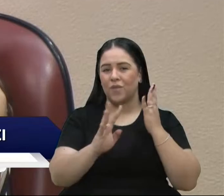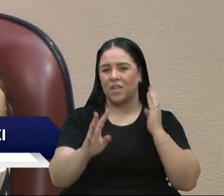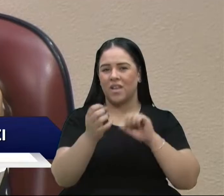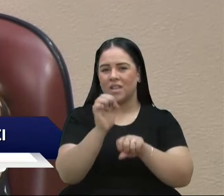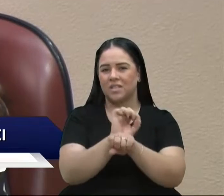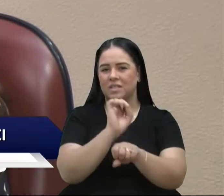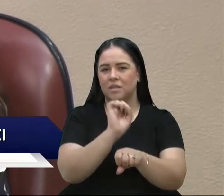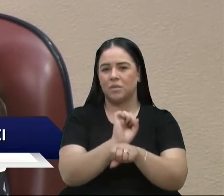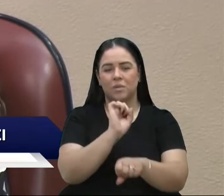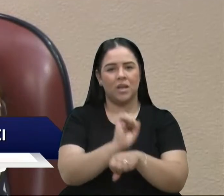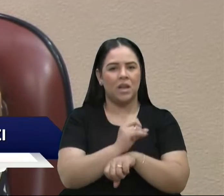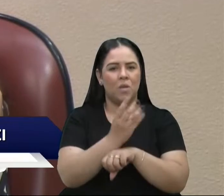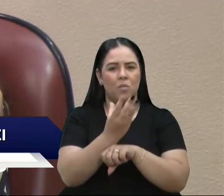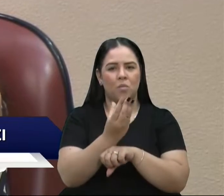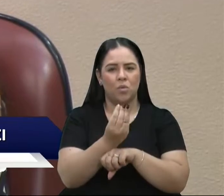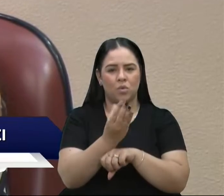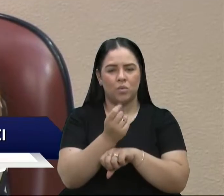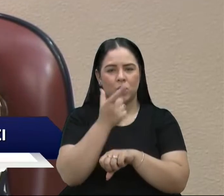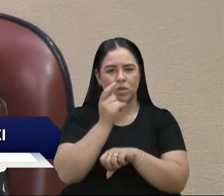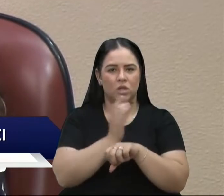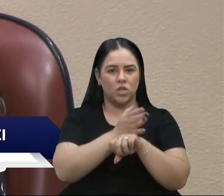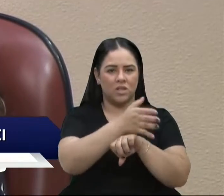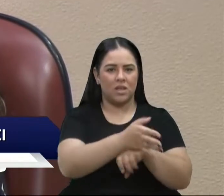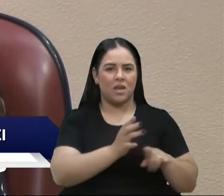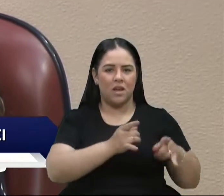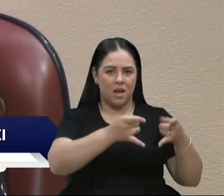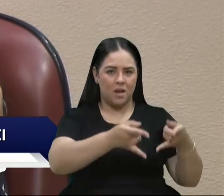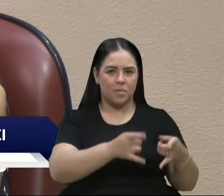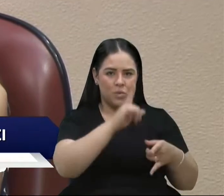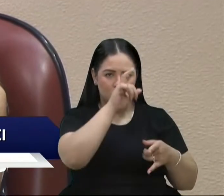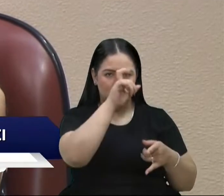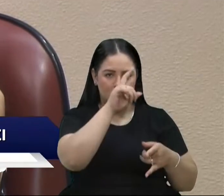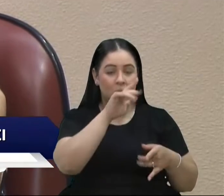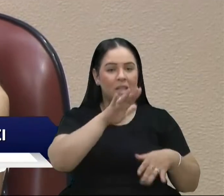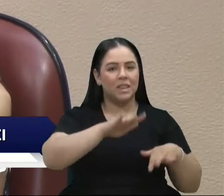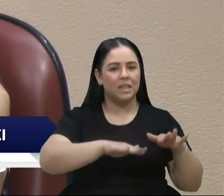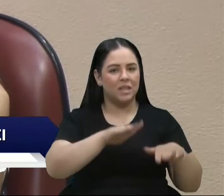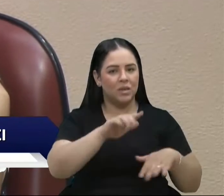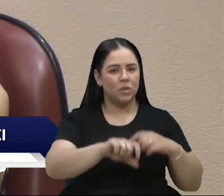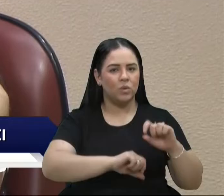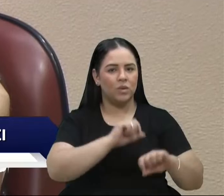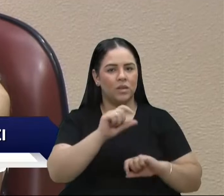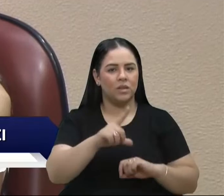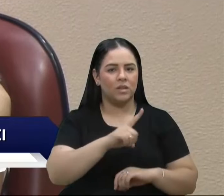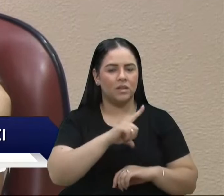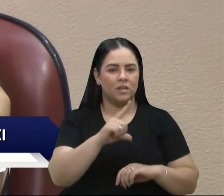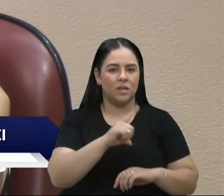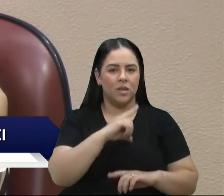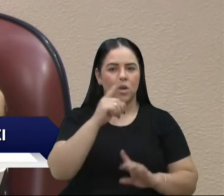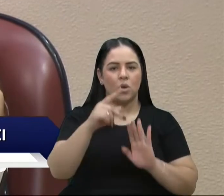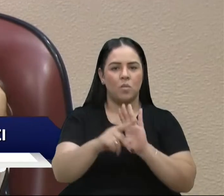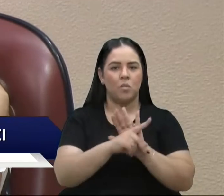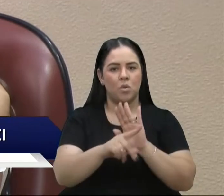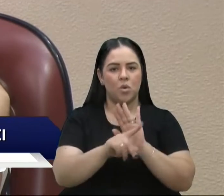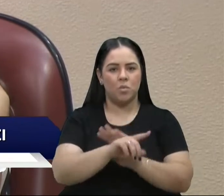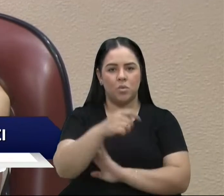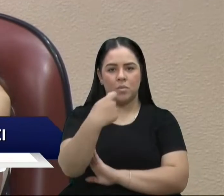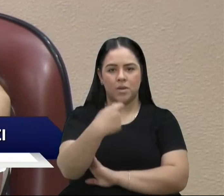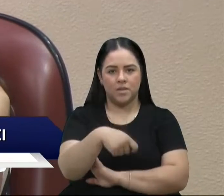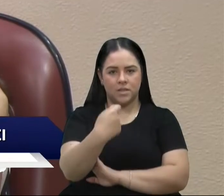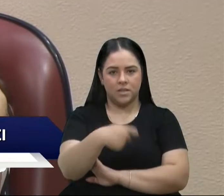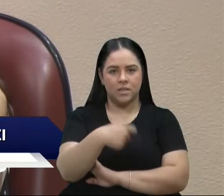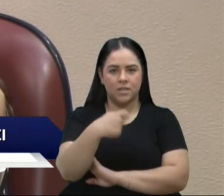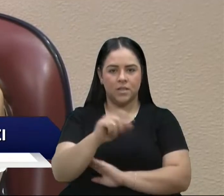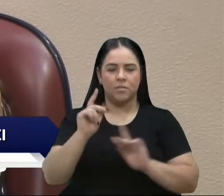expressivos para acessar leito hospitalar. E aí vai depender muito da característica e da necessidade do